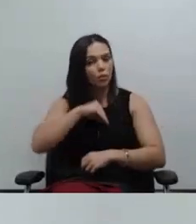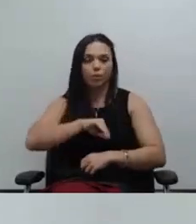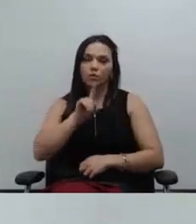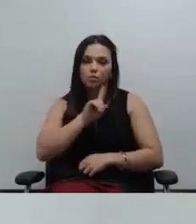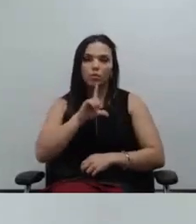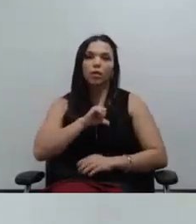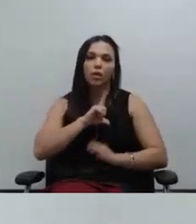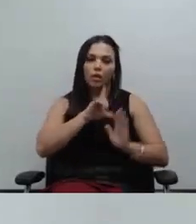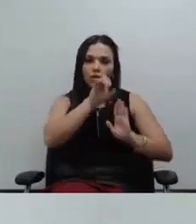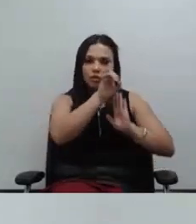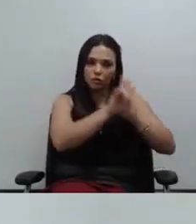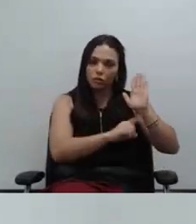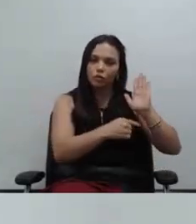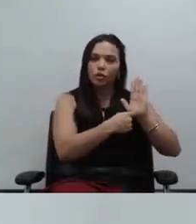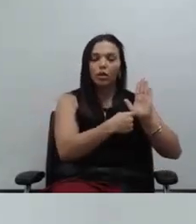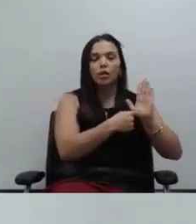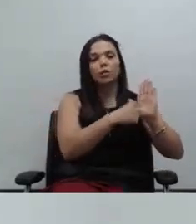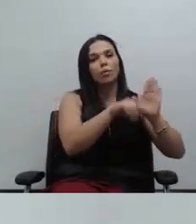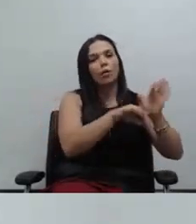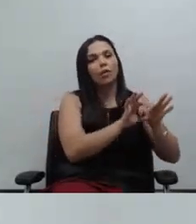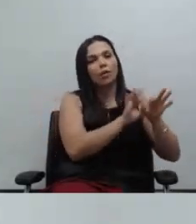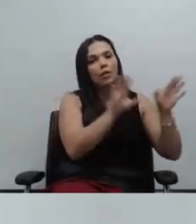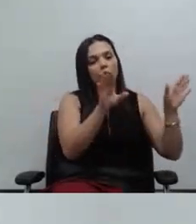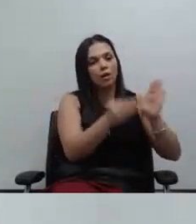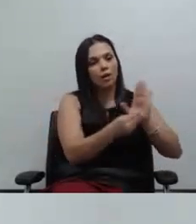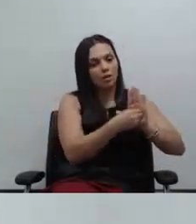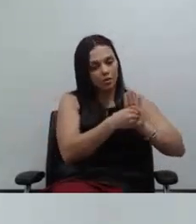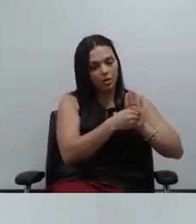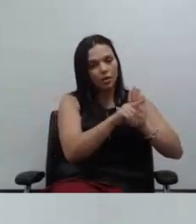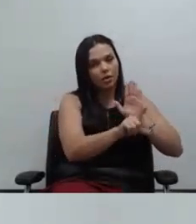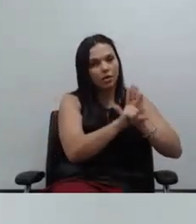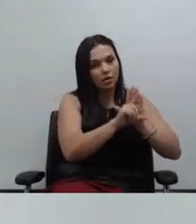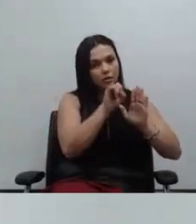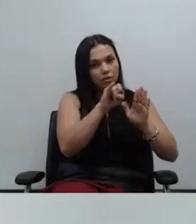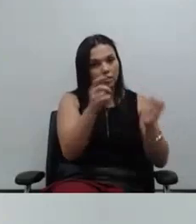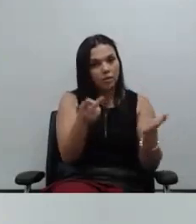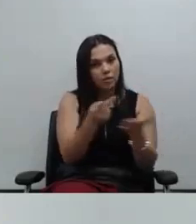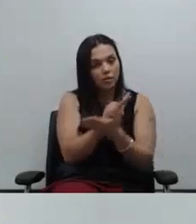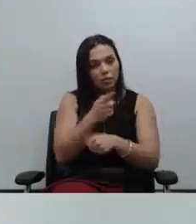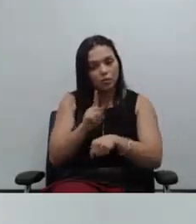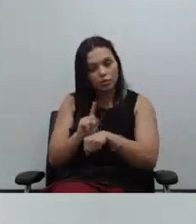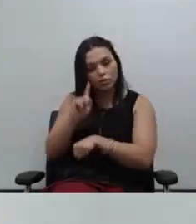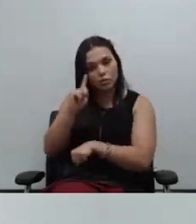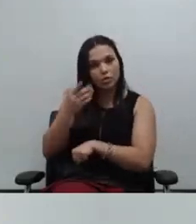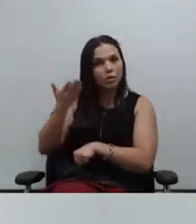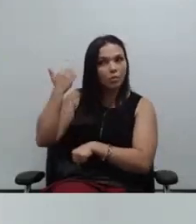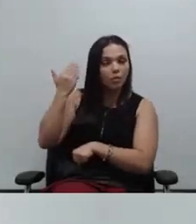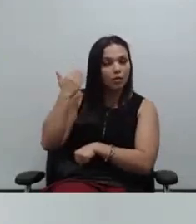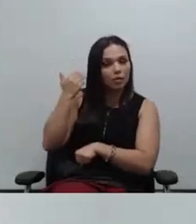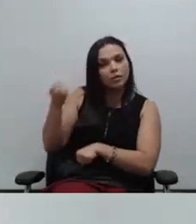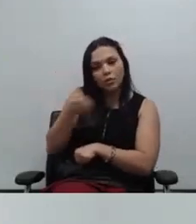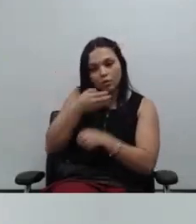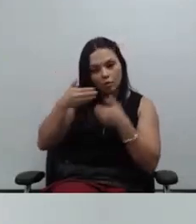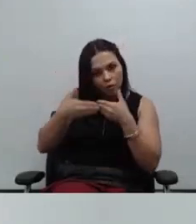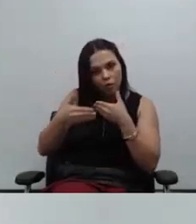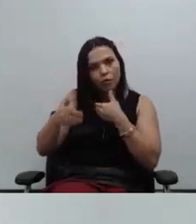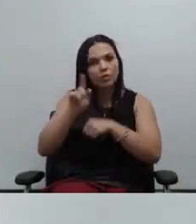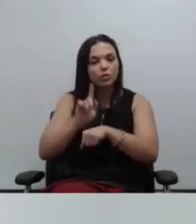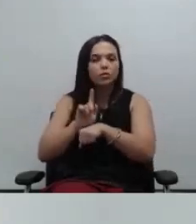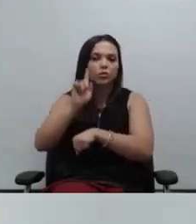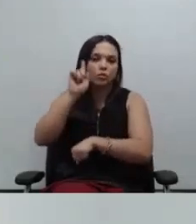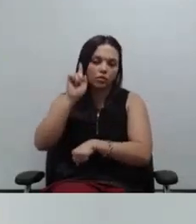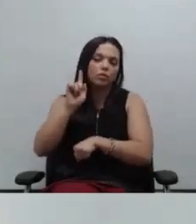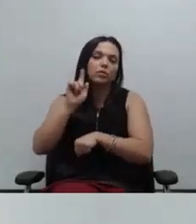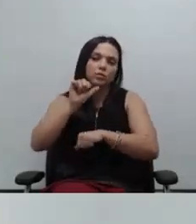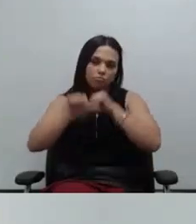direito da colega, é previsto em deliberação, então que se eventualmente aconteceu esse erro com a gestão passada, que não aconteça com a nova gestão. Eu agradeço e devolvo a